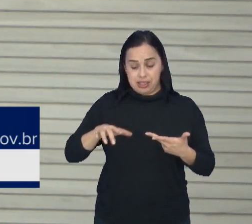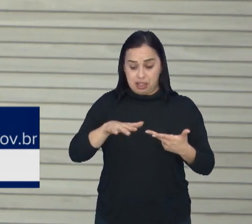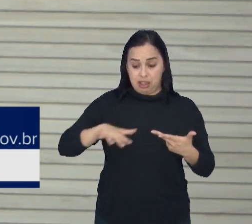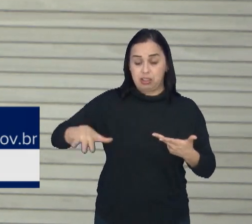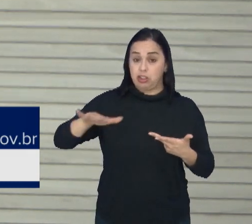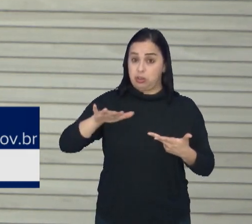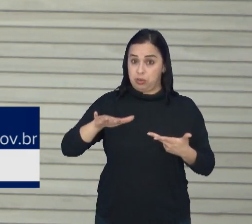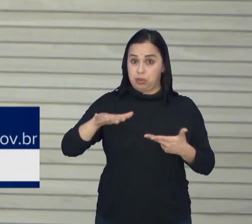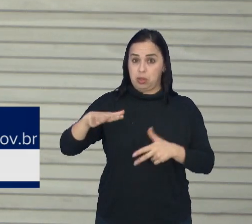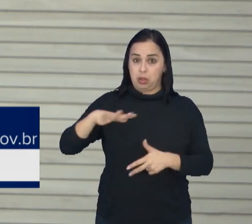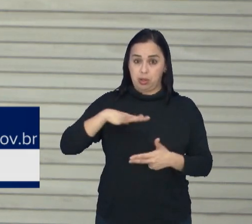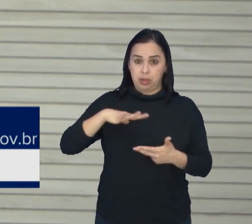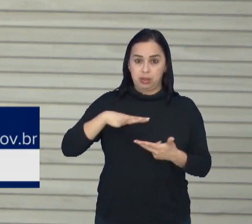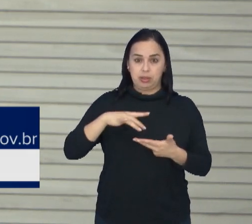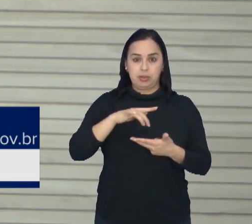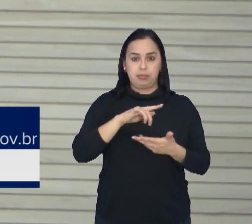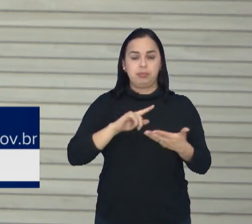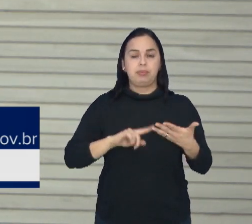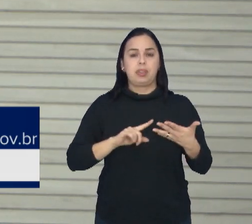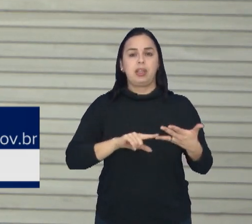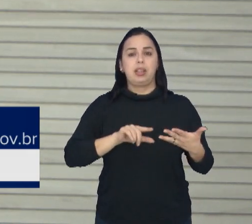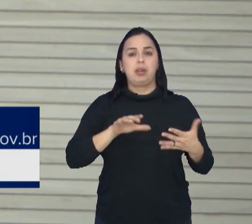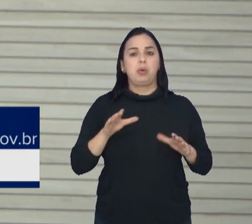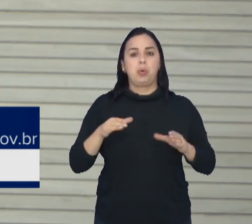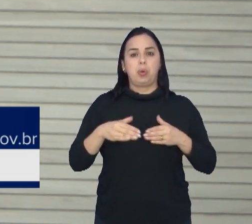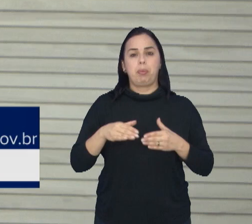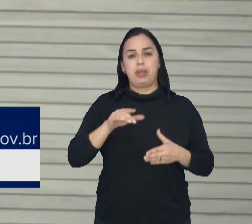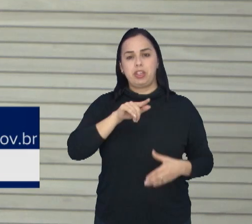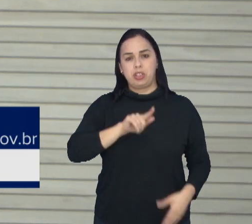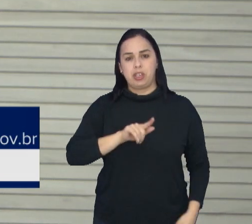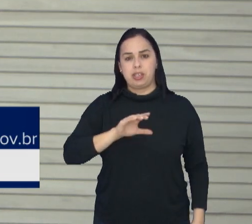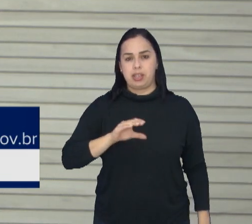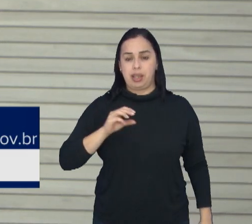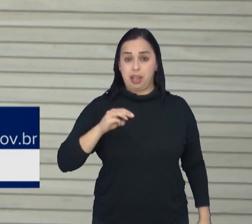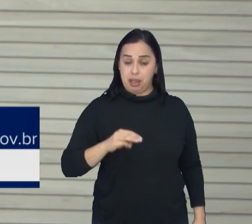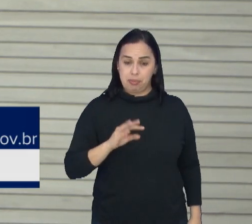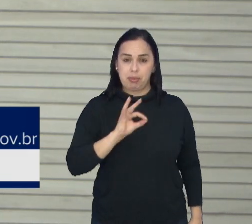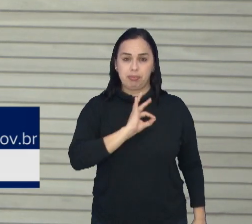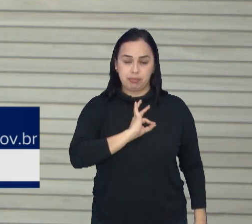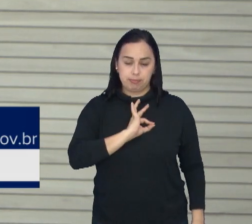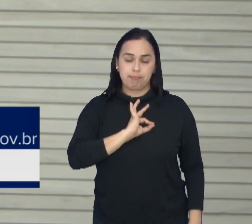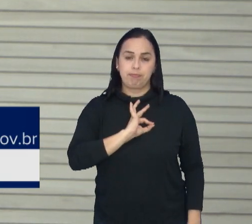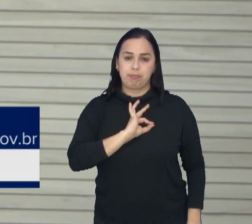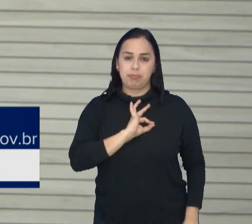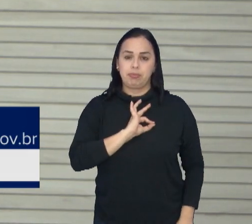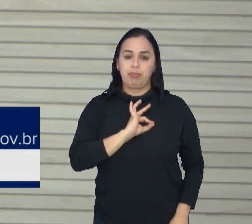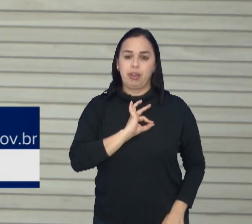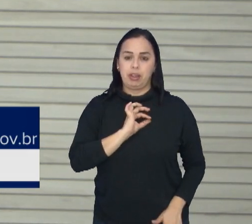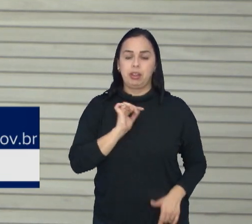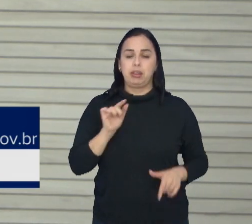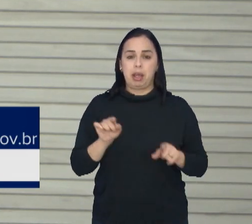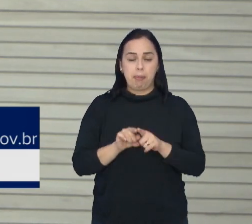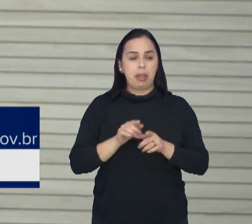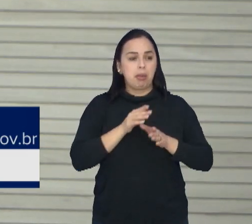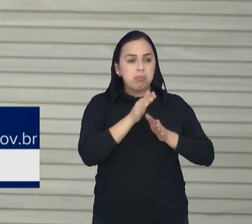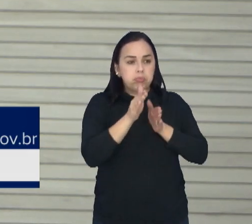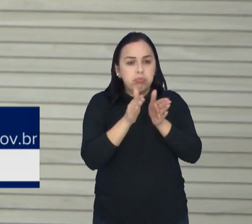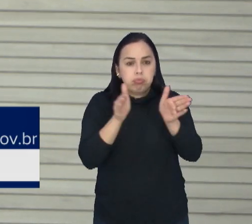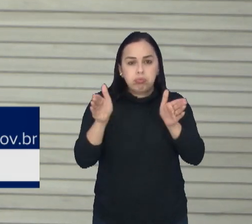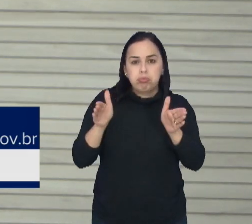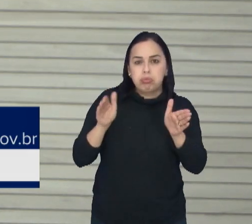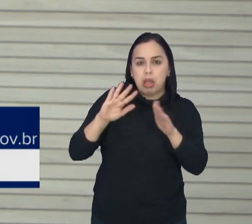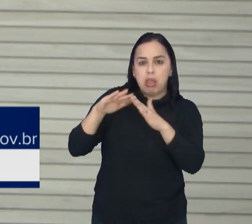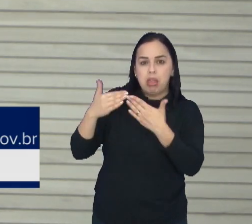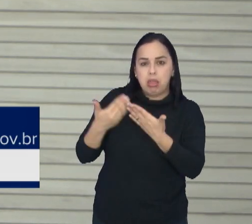central, o comando da GCM de São José dos Campos também, que está presente nas escolas, nas